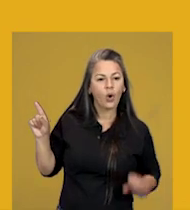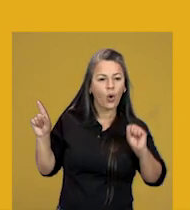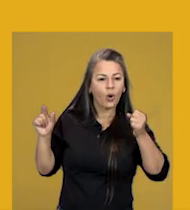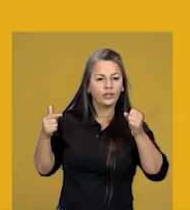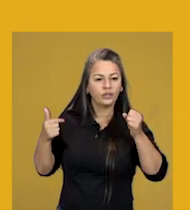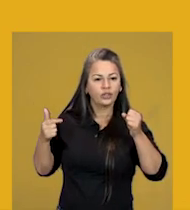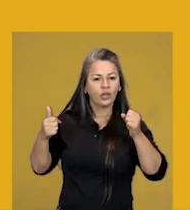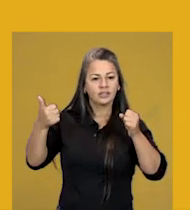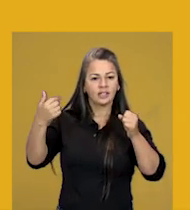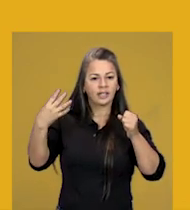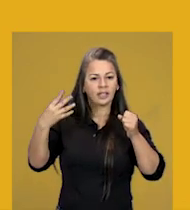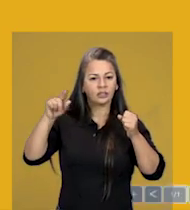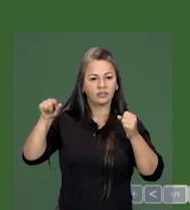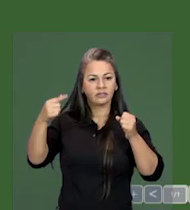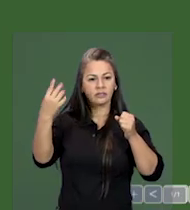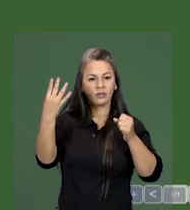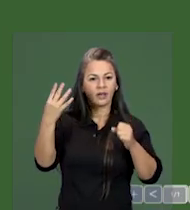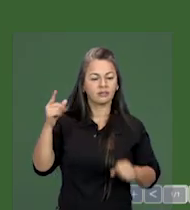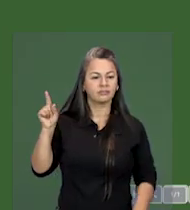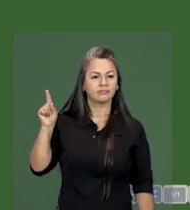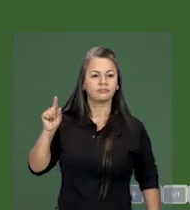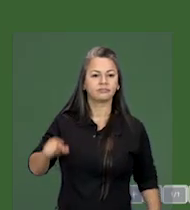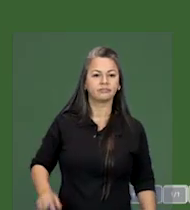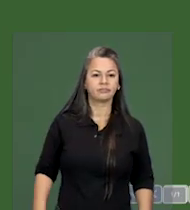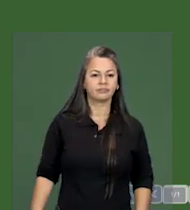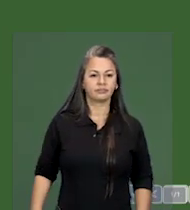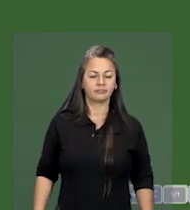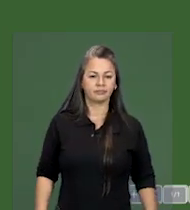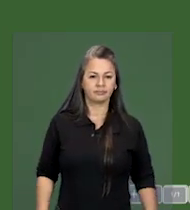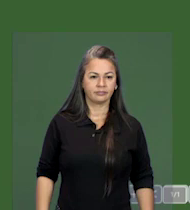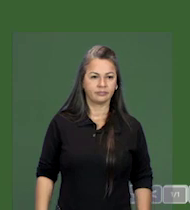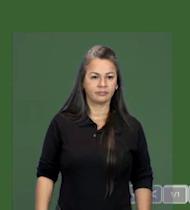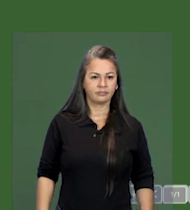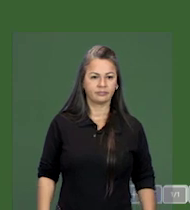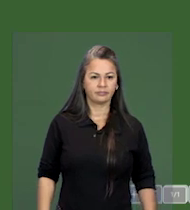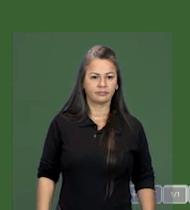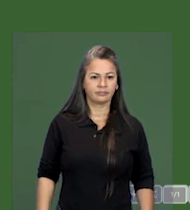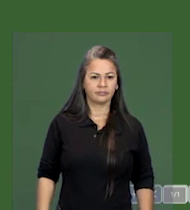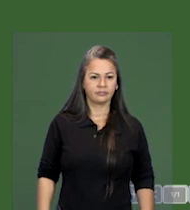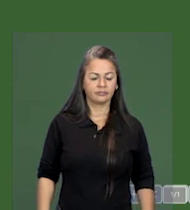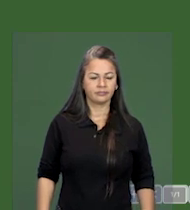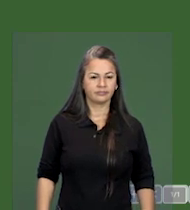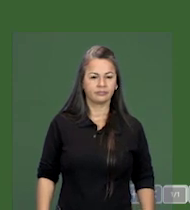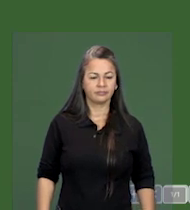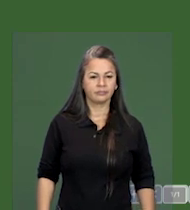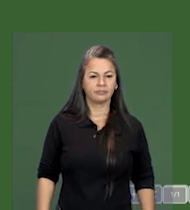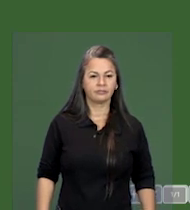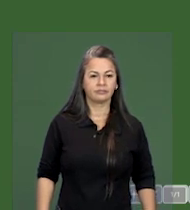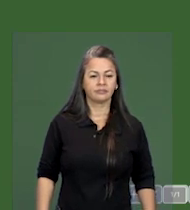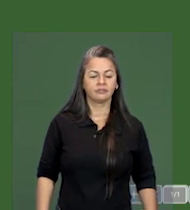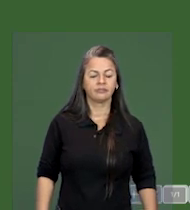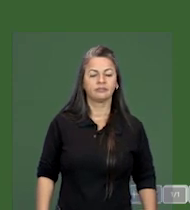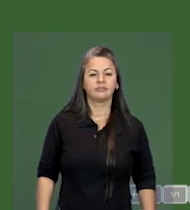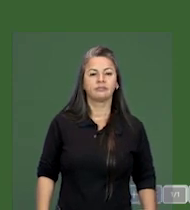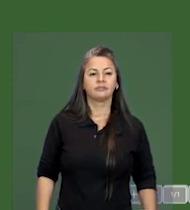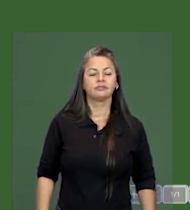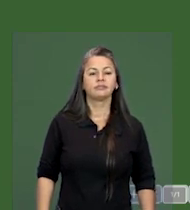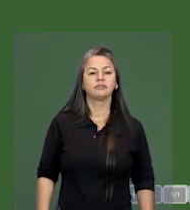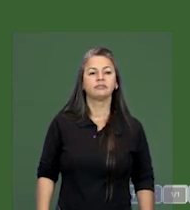8, 12, 14,4. 8 mais 12 mais